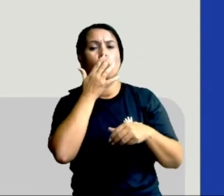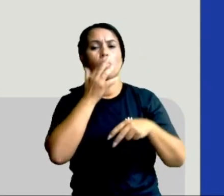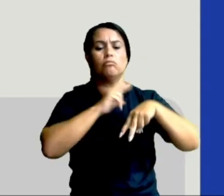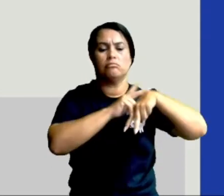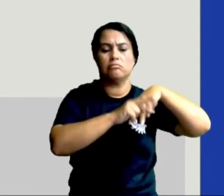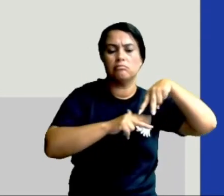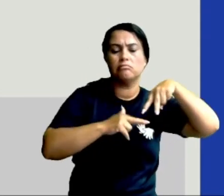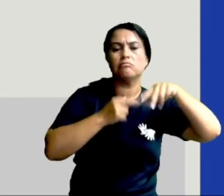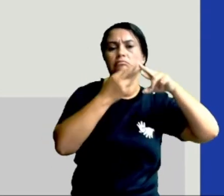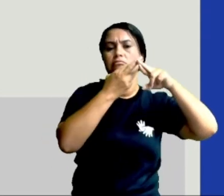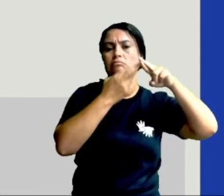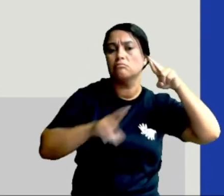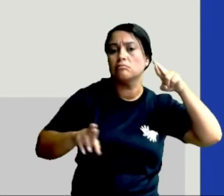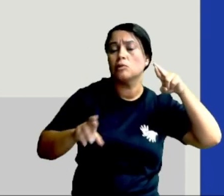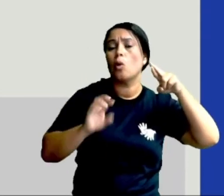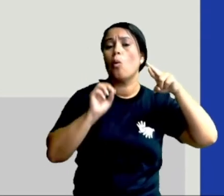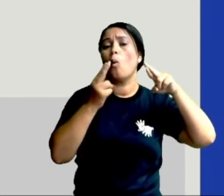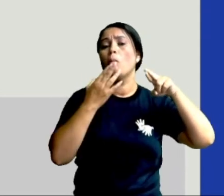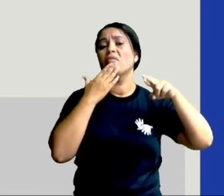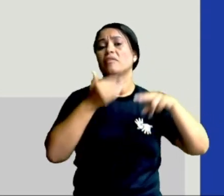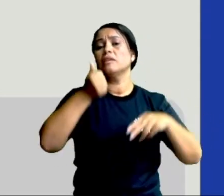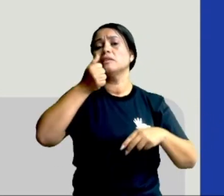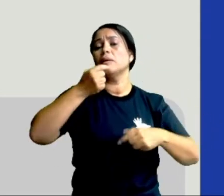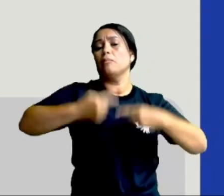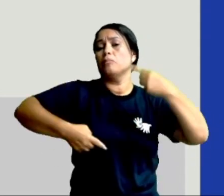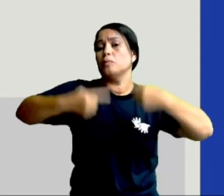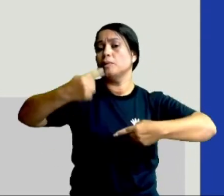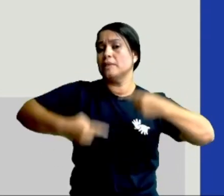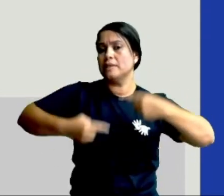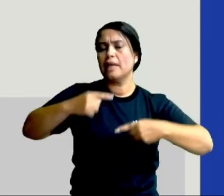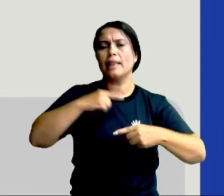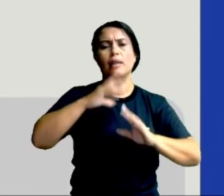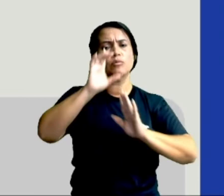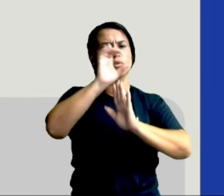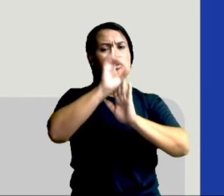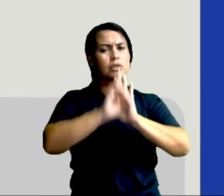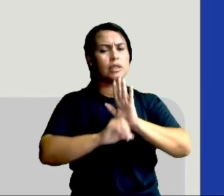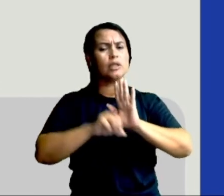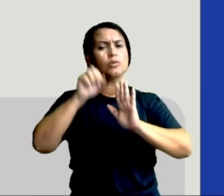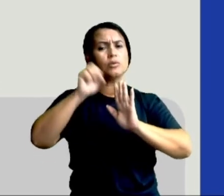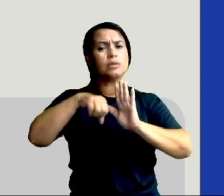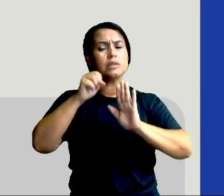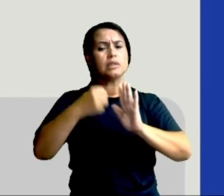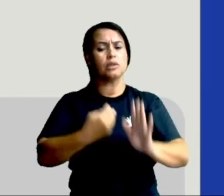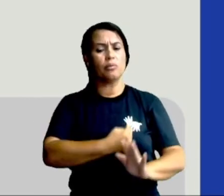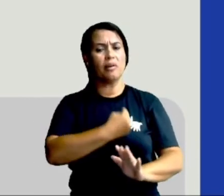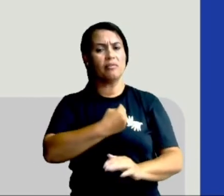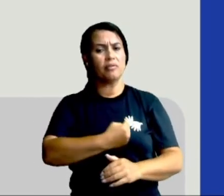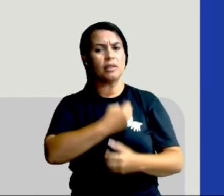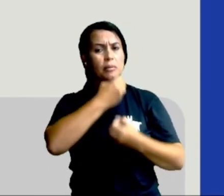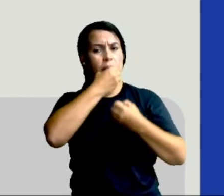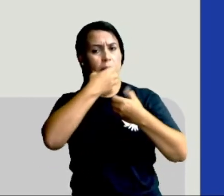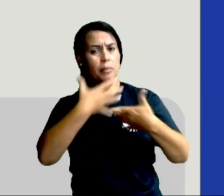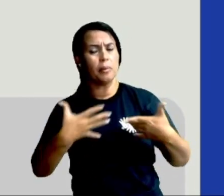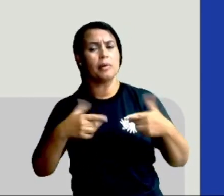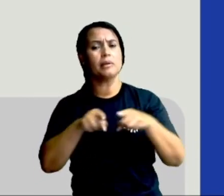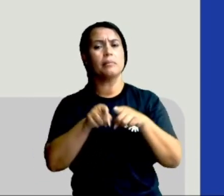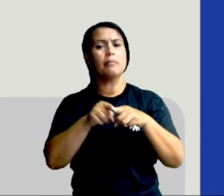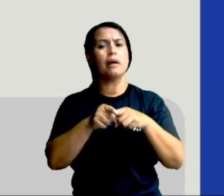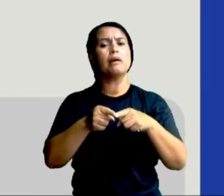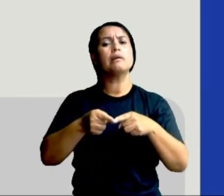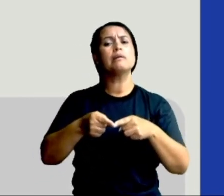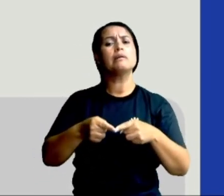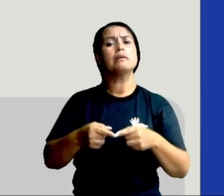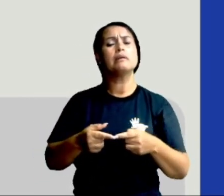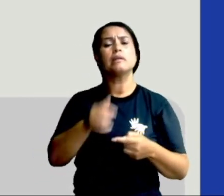sexo, de religião ou preferência política. Todos têm direito de uma vida digna e ser tratados de acordo com a